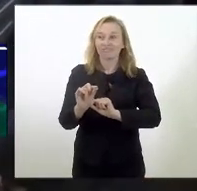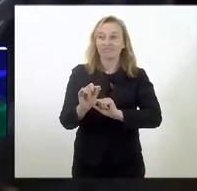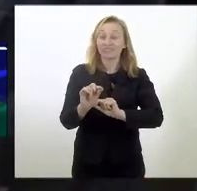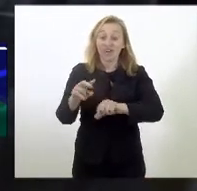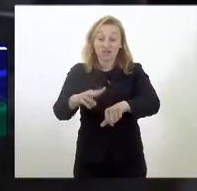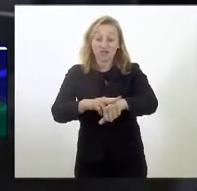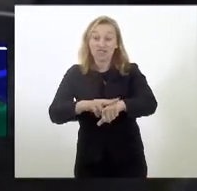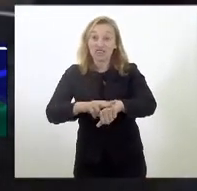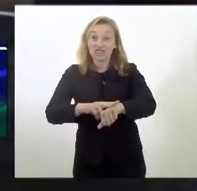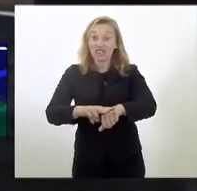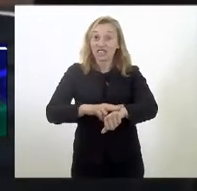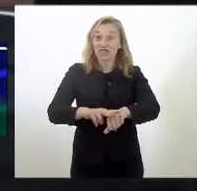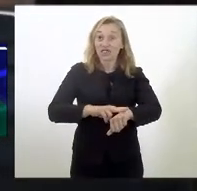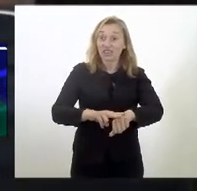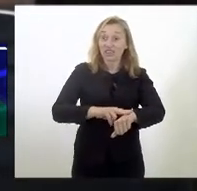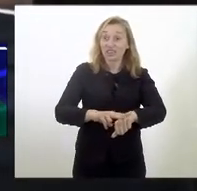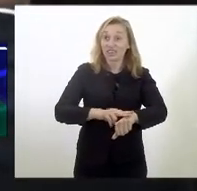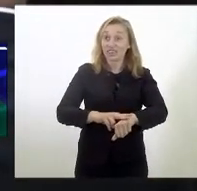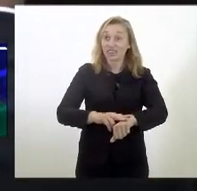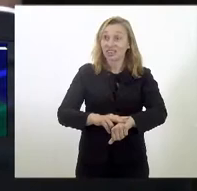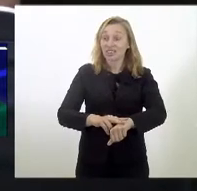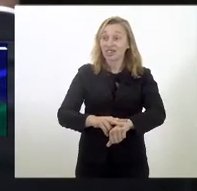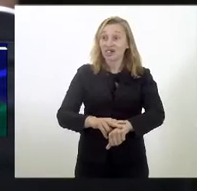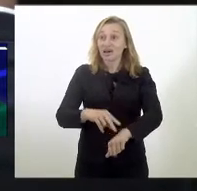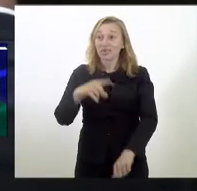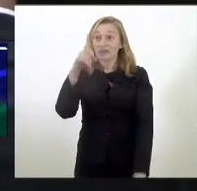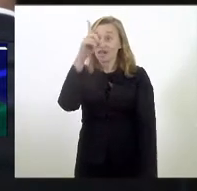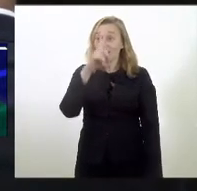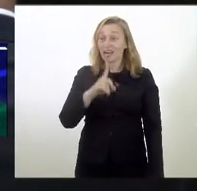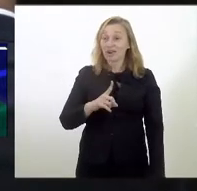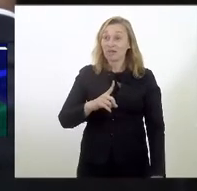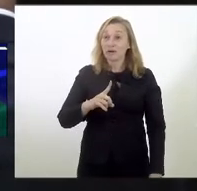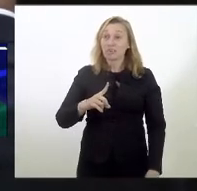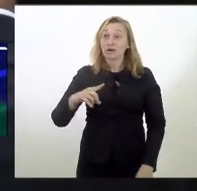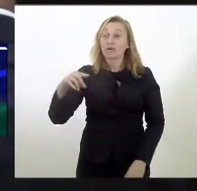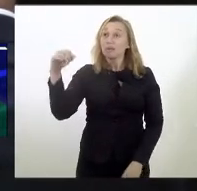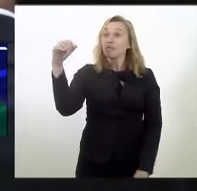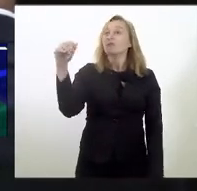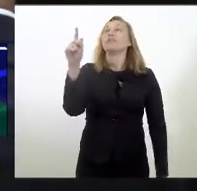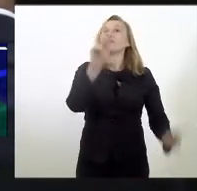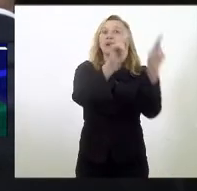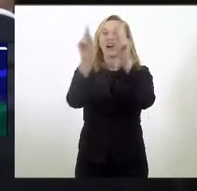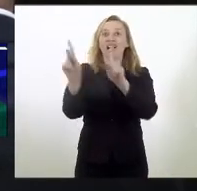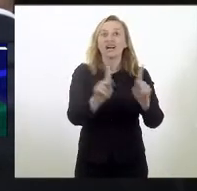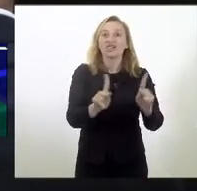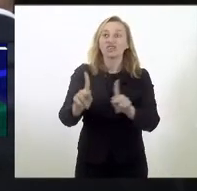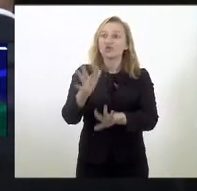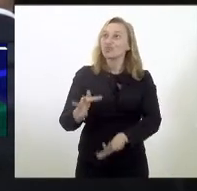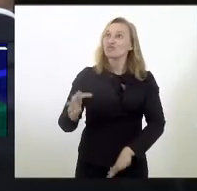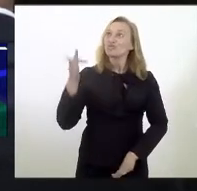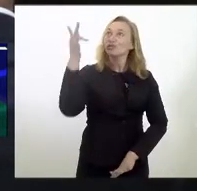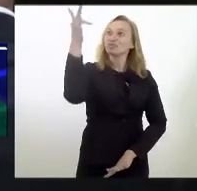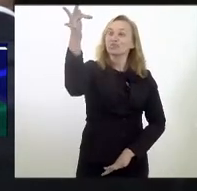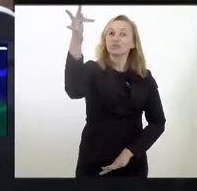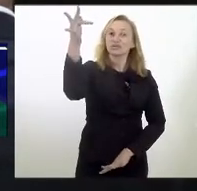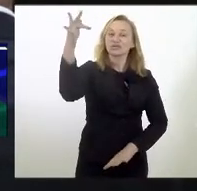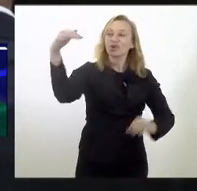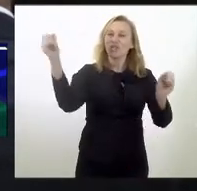verde louro dessa flâmula, paz no futuro e glória